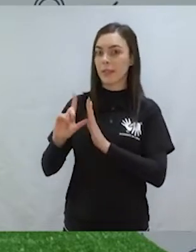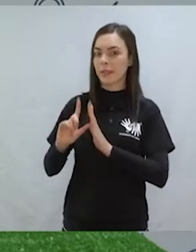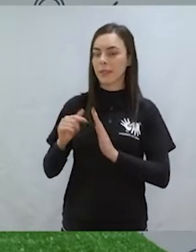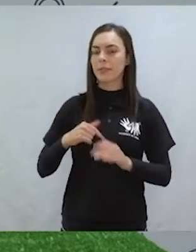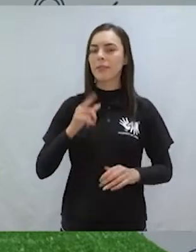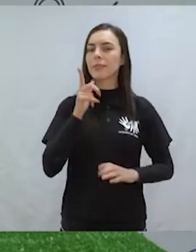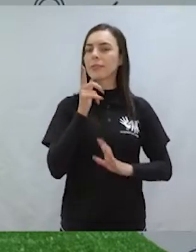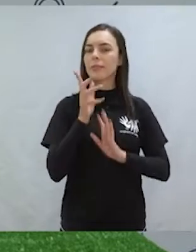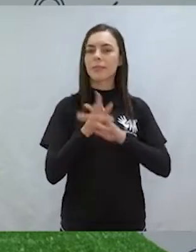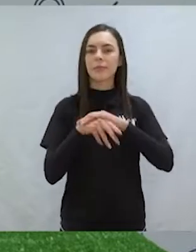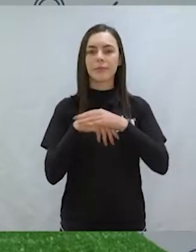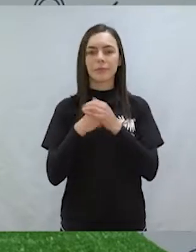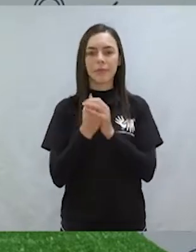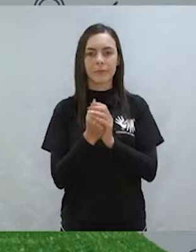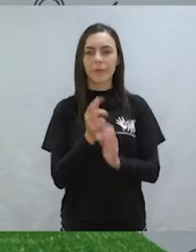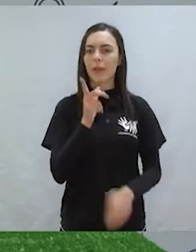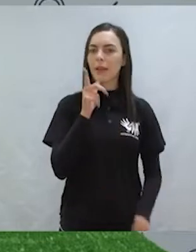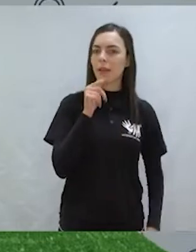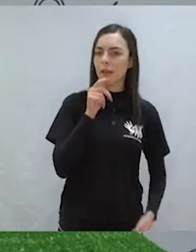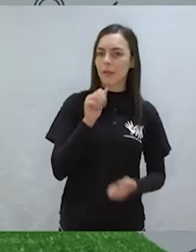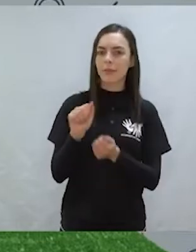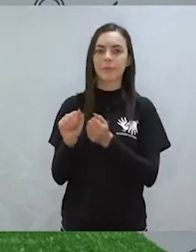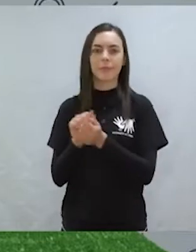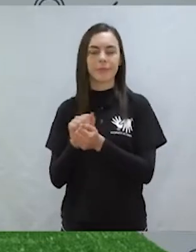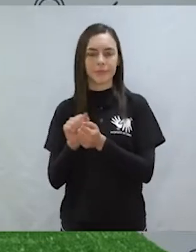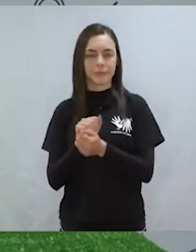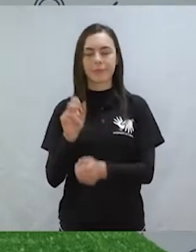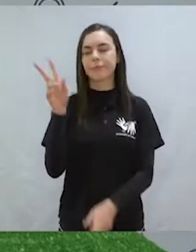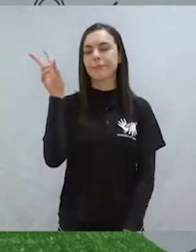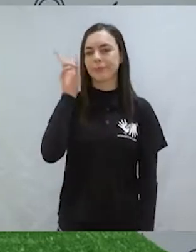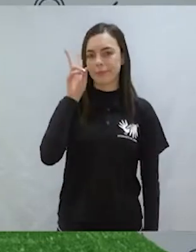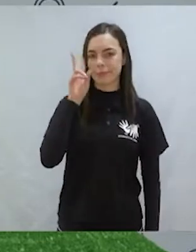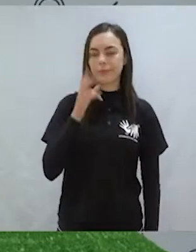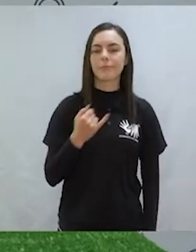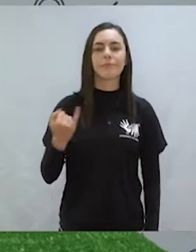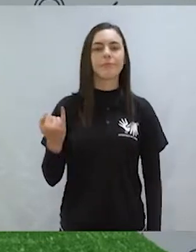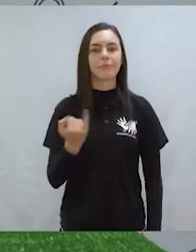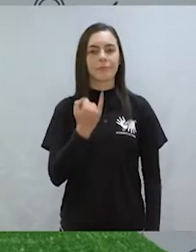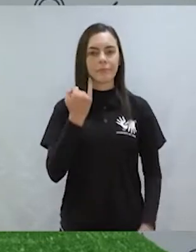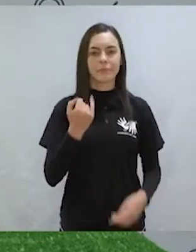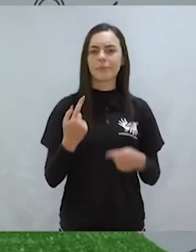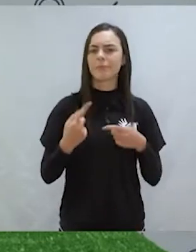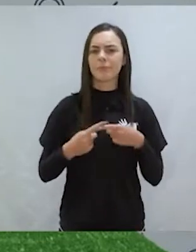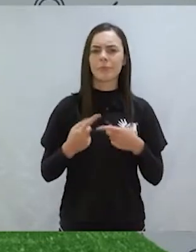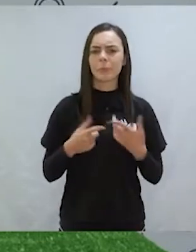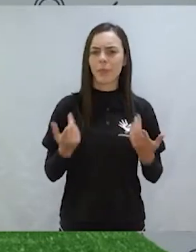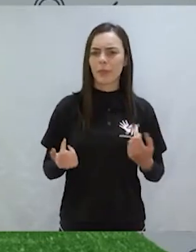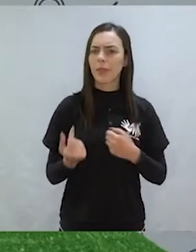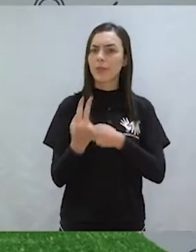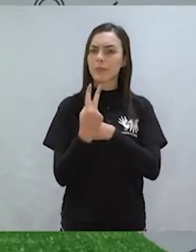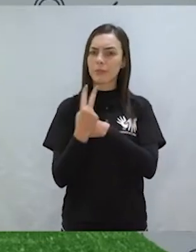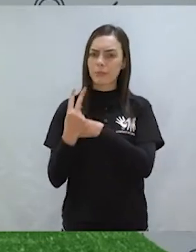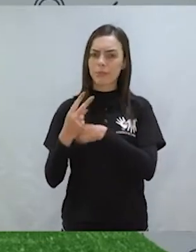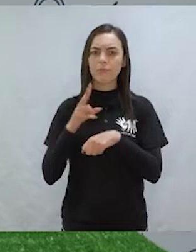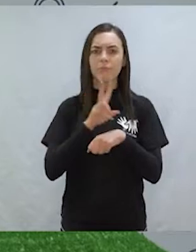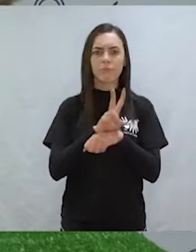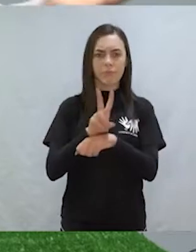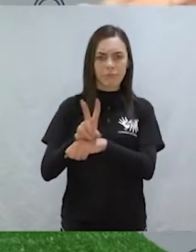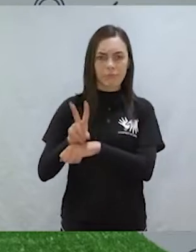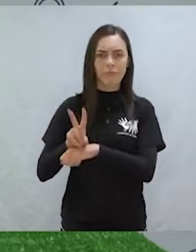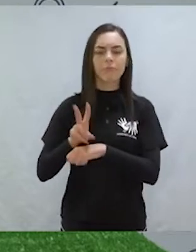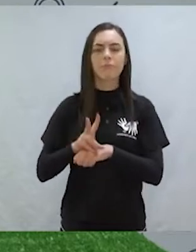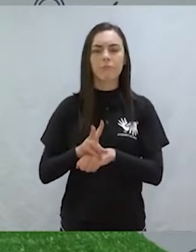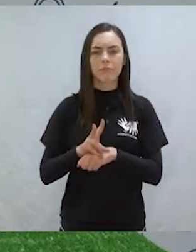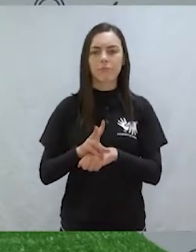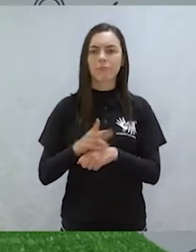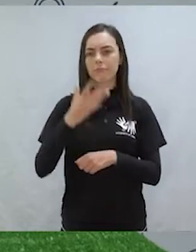mãos com água e sabão. Não esqueça isso também. Por quê? Porque isso é proteção para todos nós, para nós, para